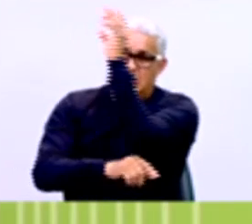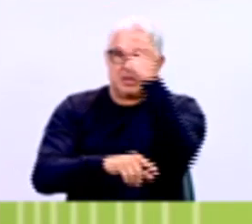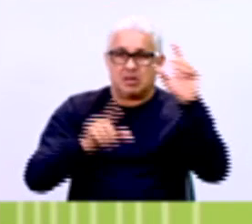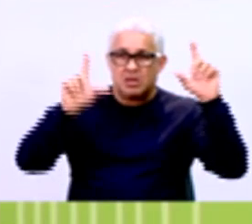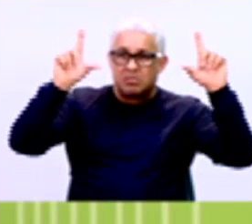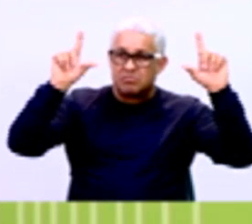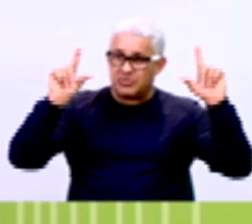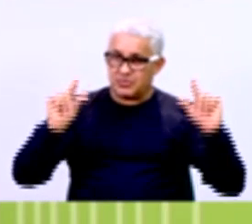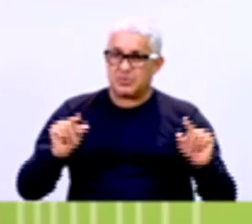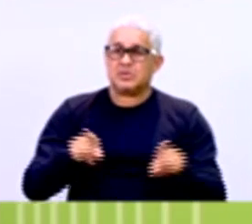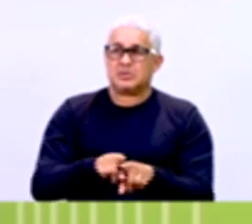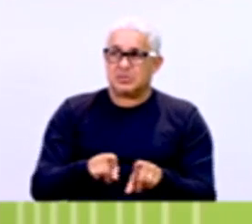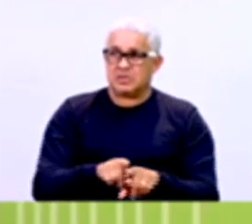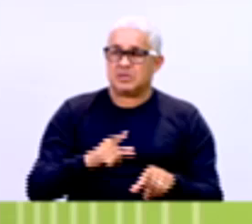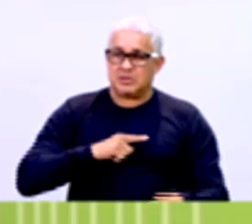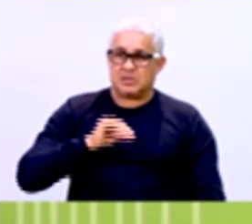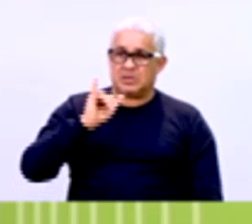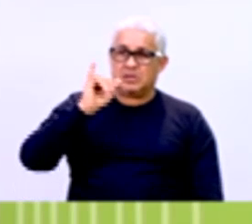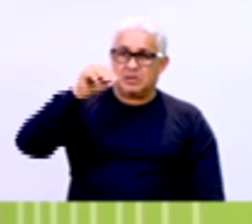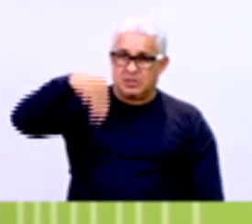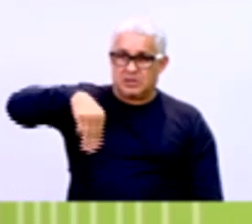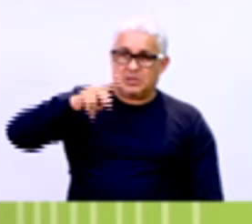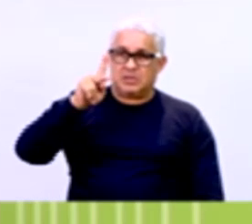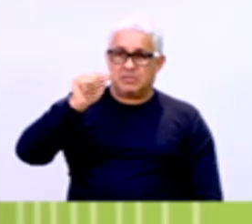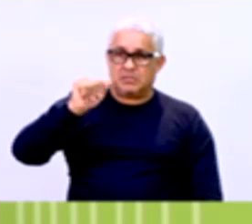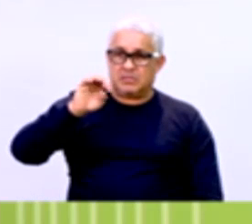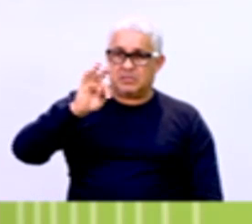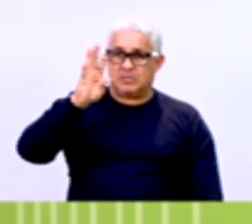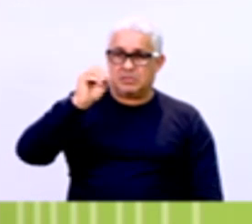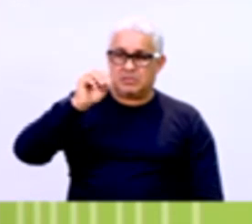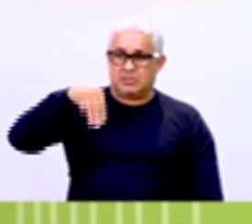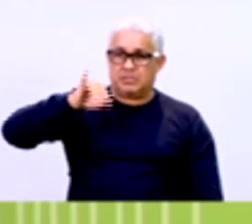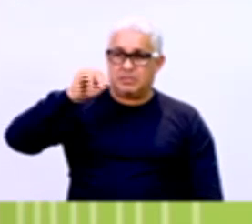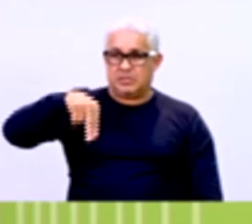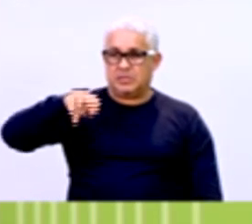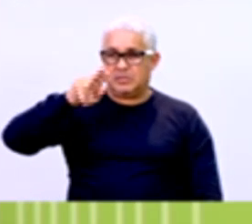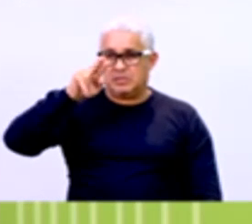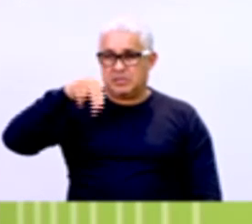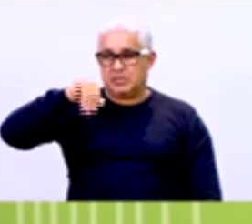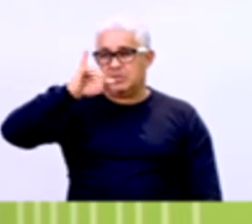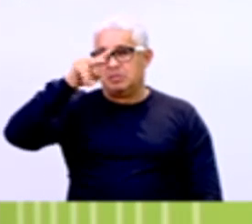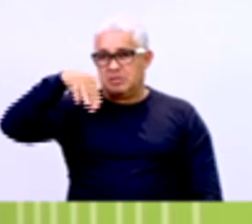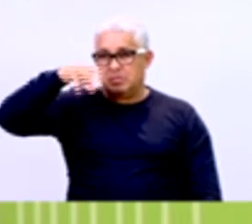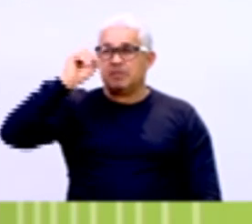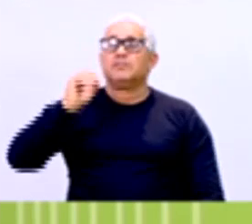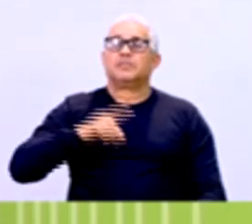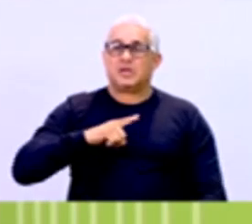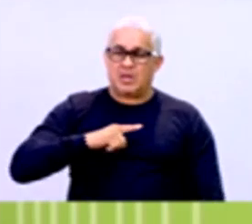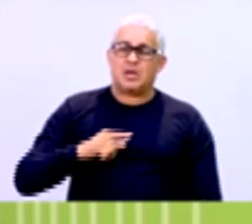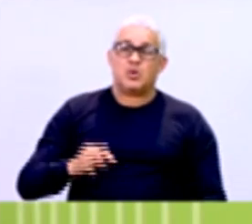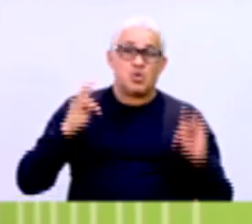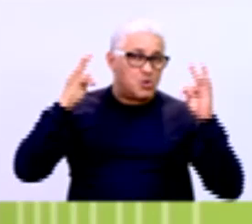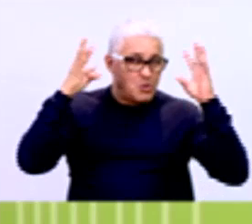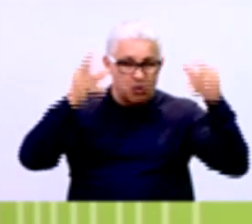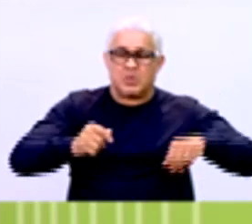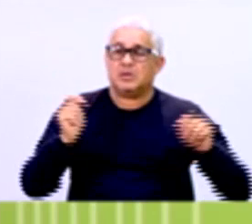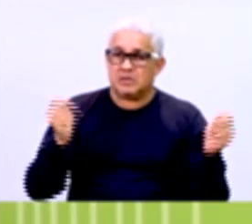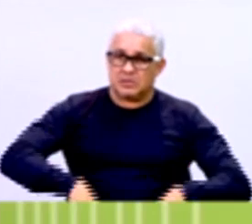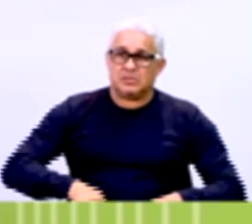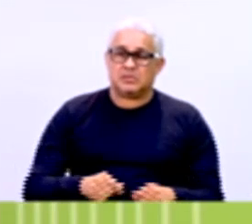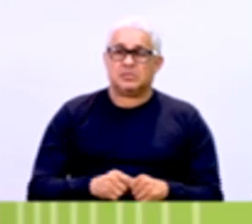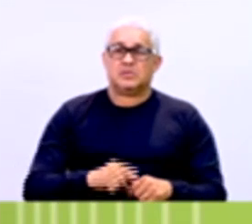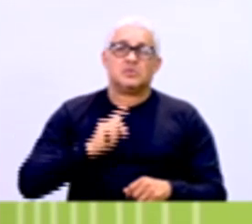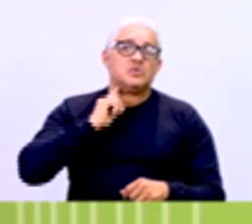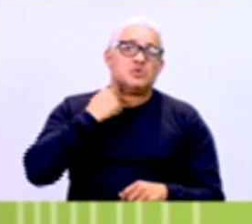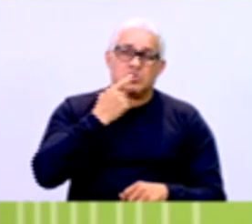enfim. E há um impacto mínimo, mas há um impacto. Então, né, não tem como falar que todas as formas de contaminação, todas